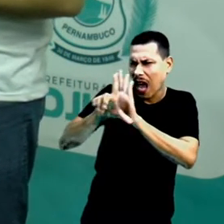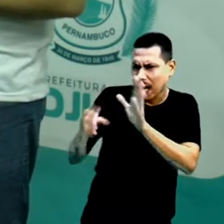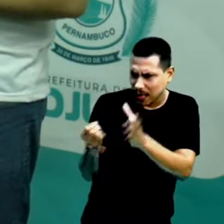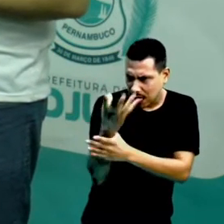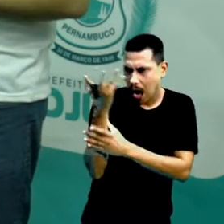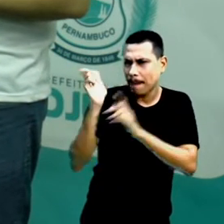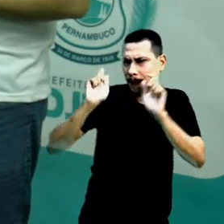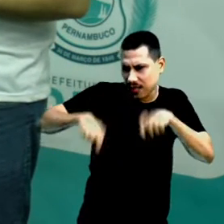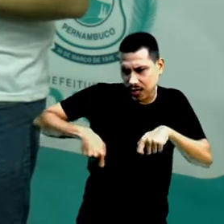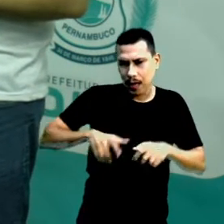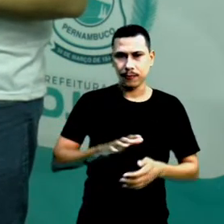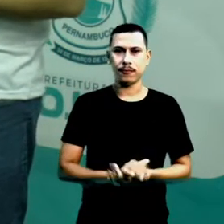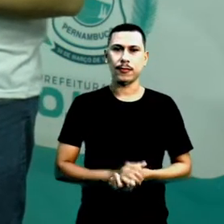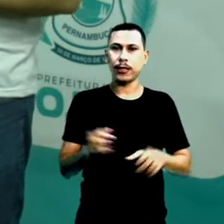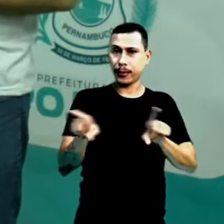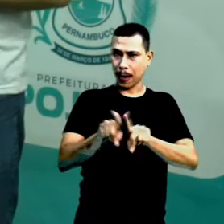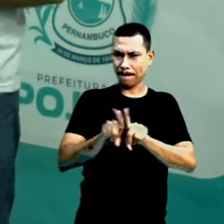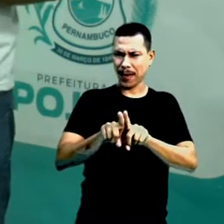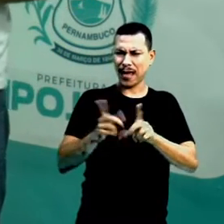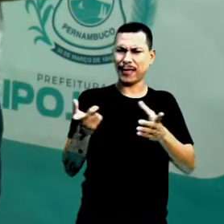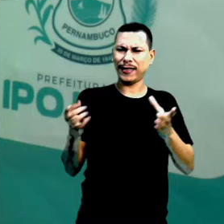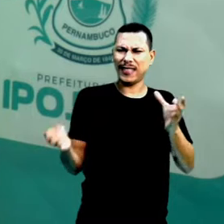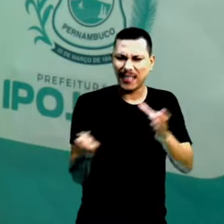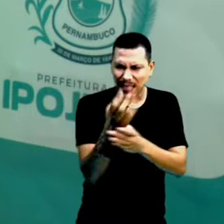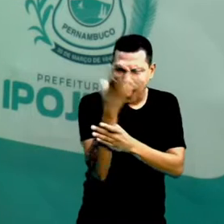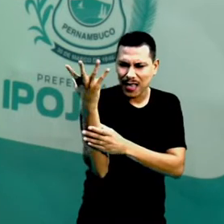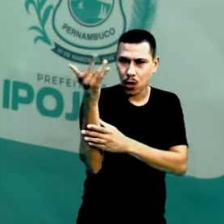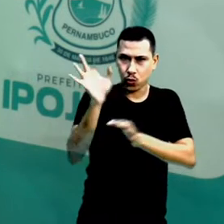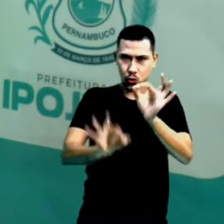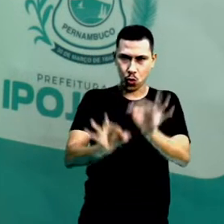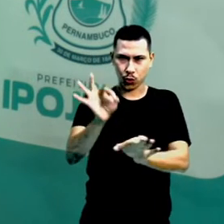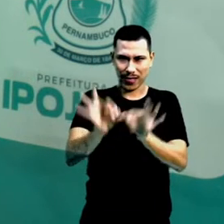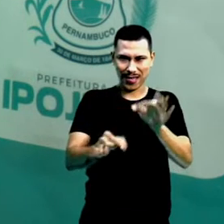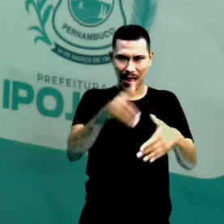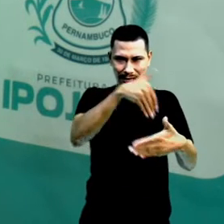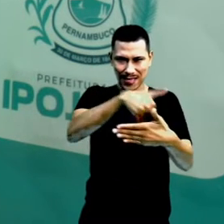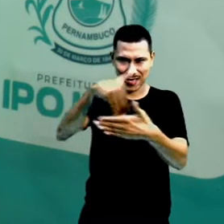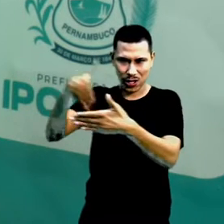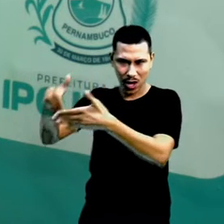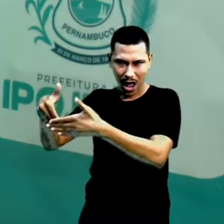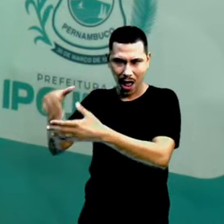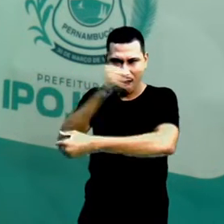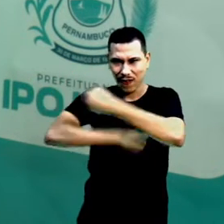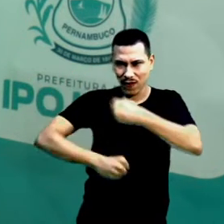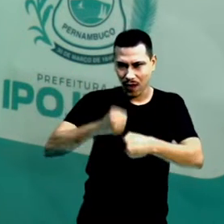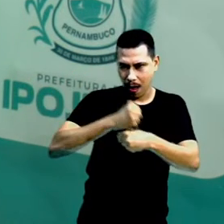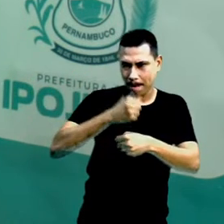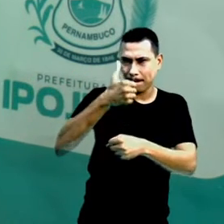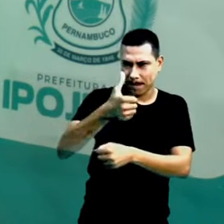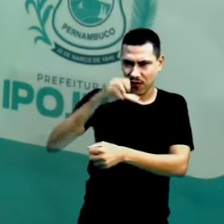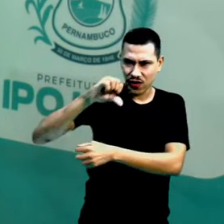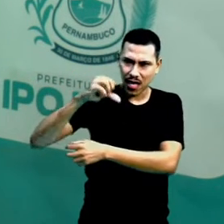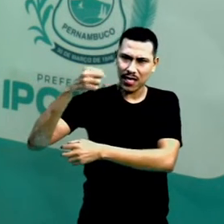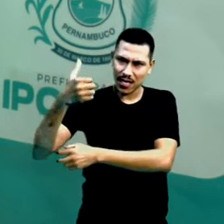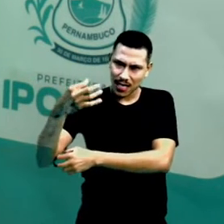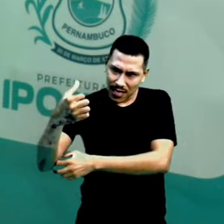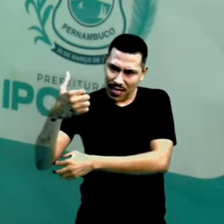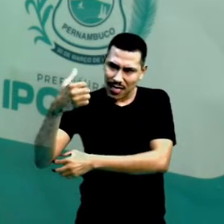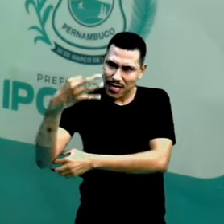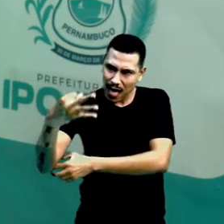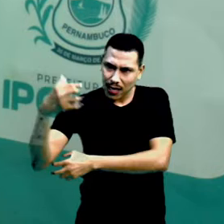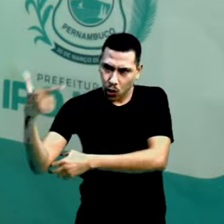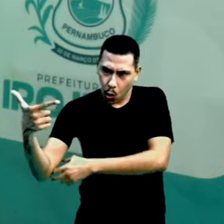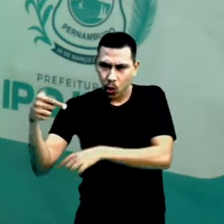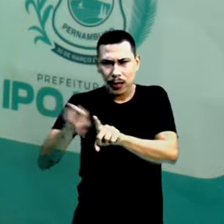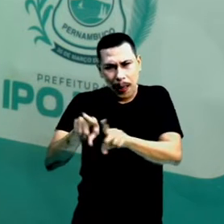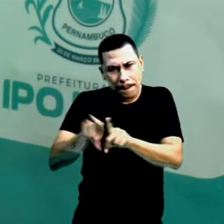Nós também vamos ter a criação da Justiça Eleitoral, também em 1932, tá certo? Justamente por exigência